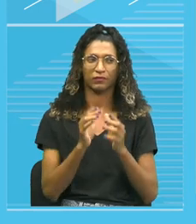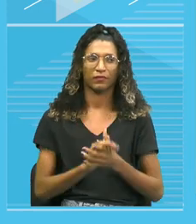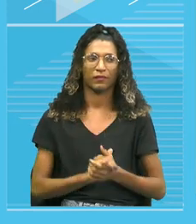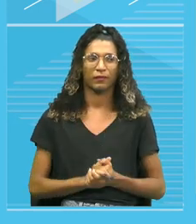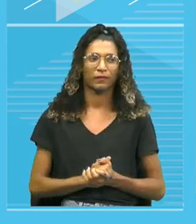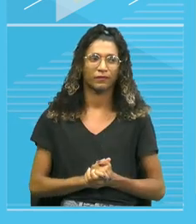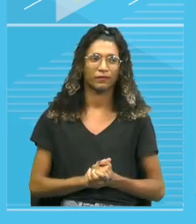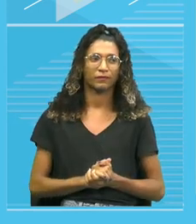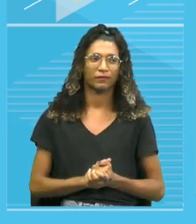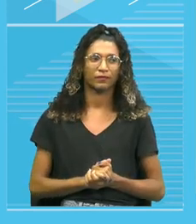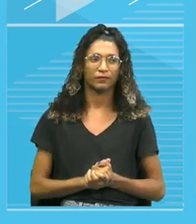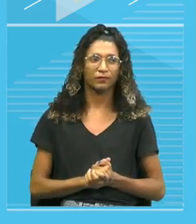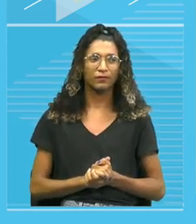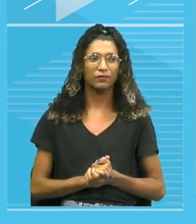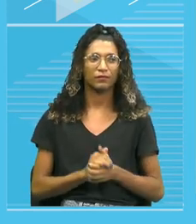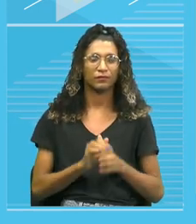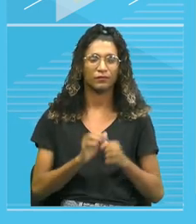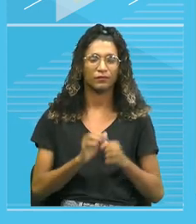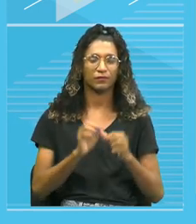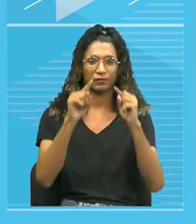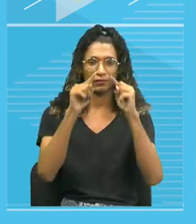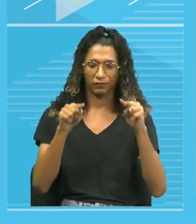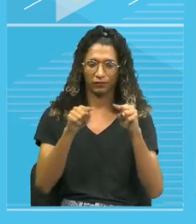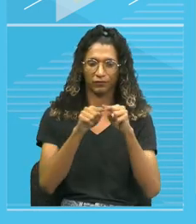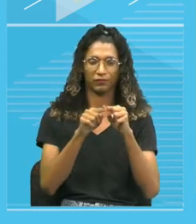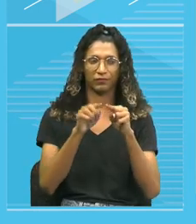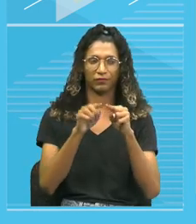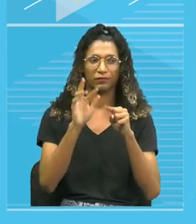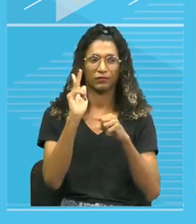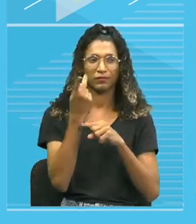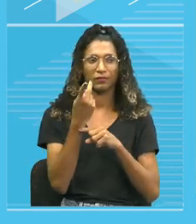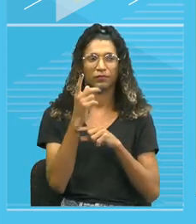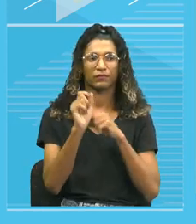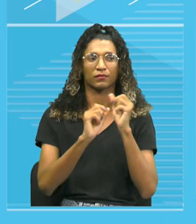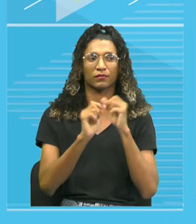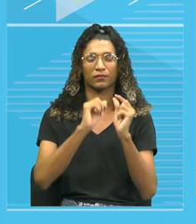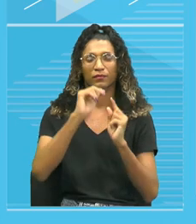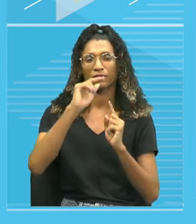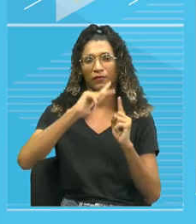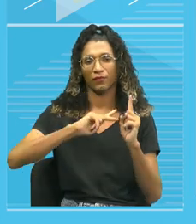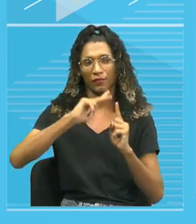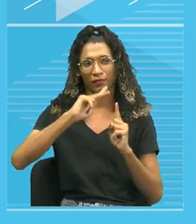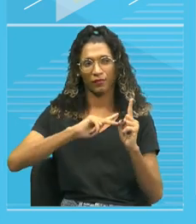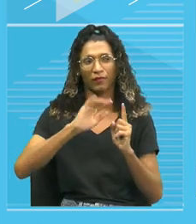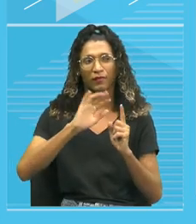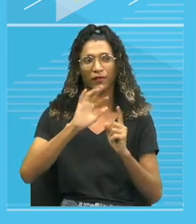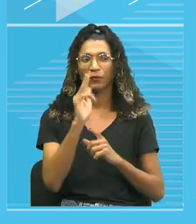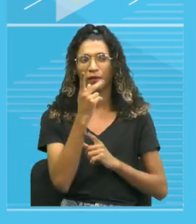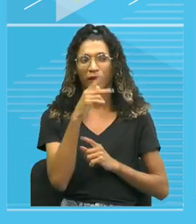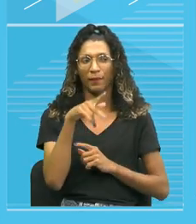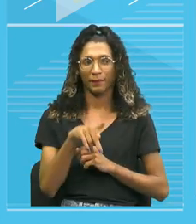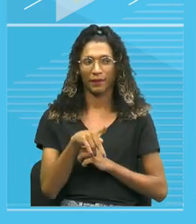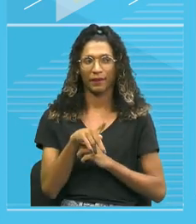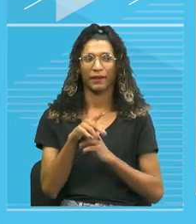ser a entalpia dos produtos menos a entalpia dos reagentes